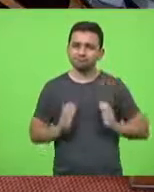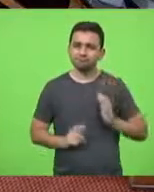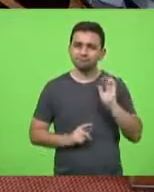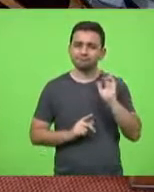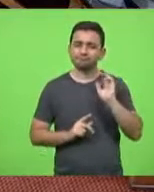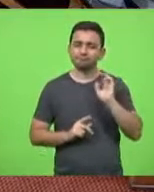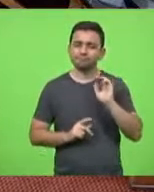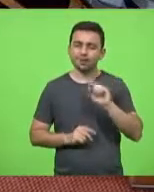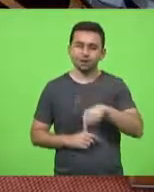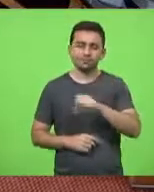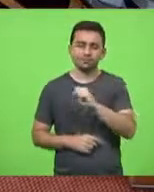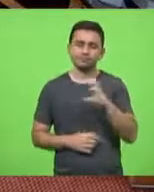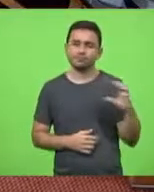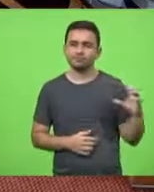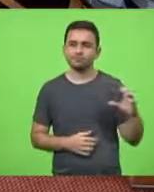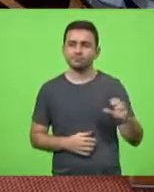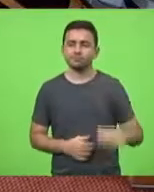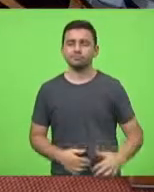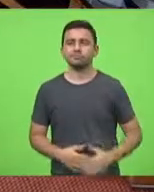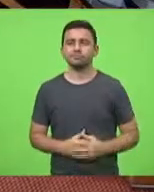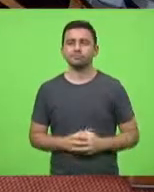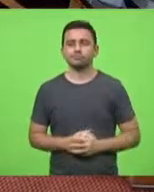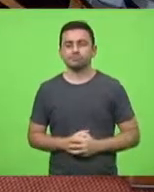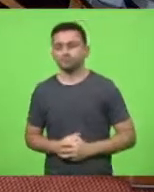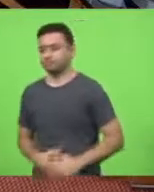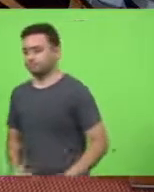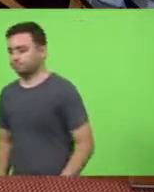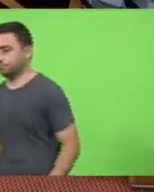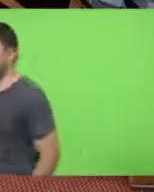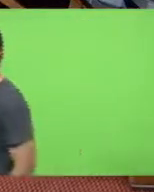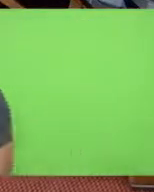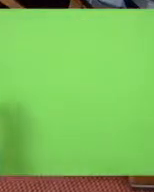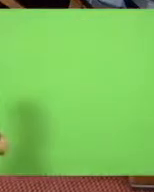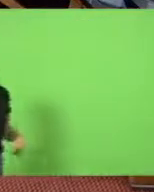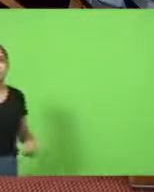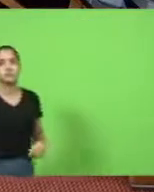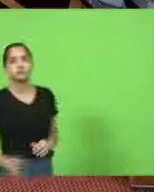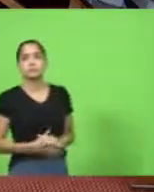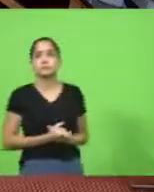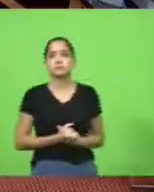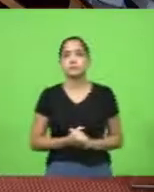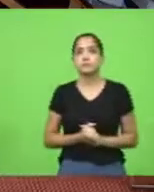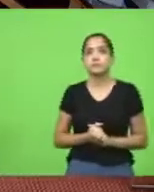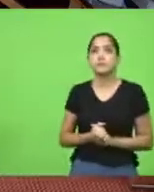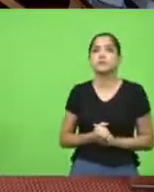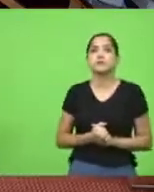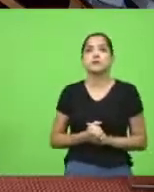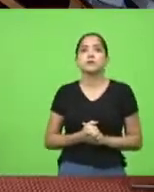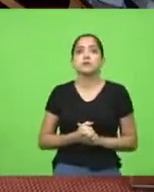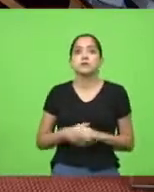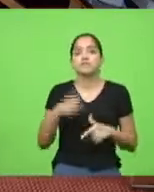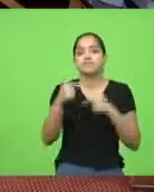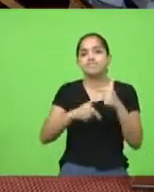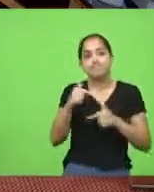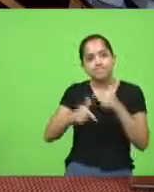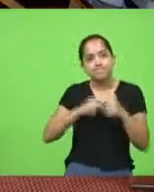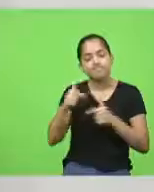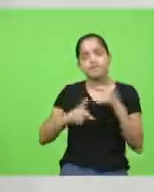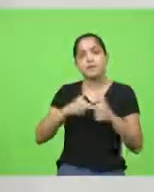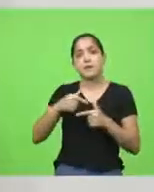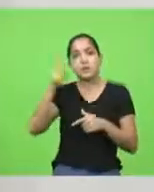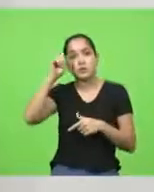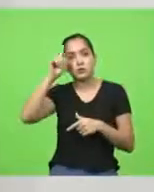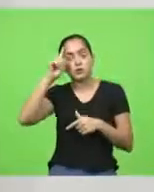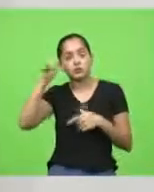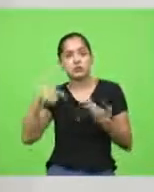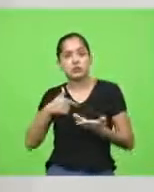catarinenses, a gente trabalha todos os dias, veste a camisa, arregaça as mangas para fazer um